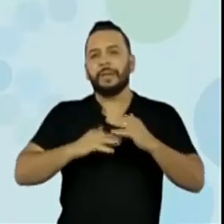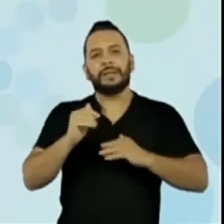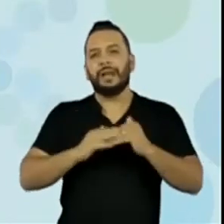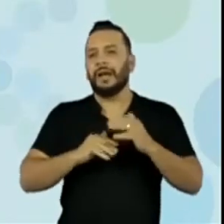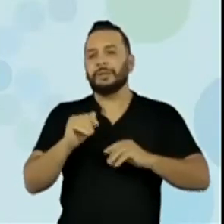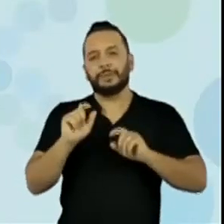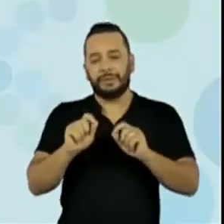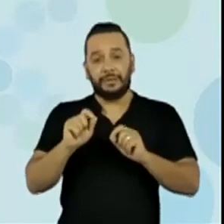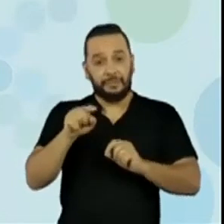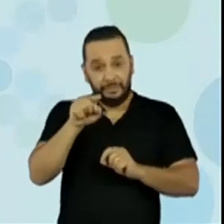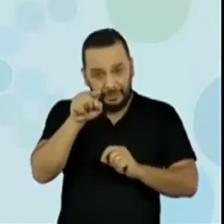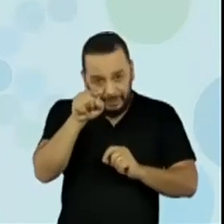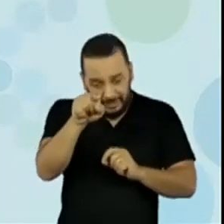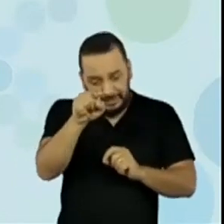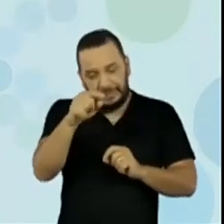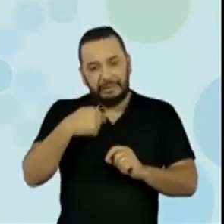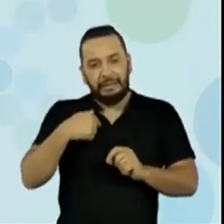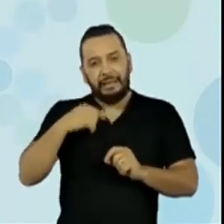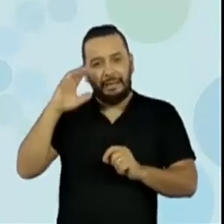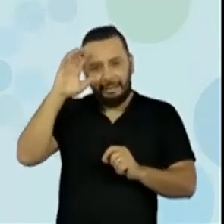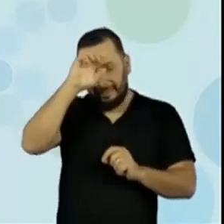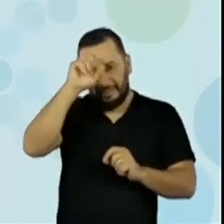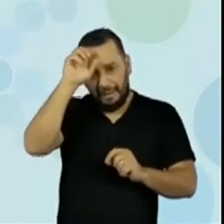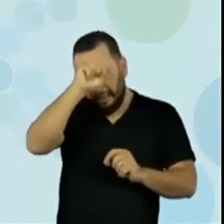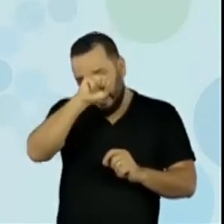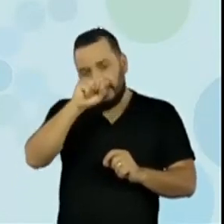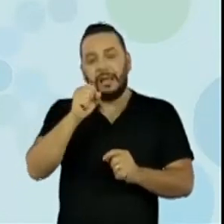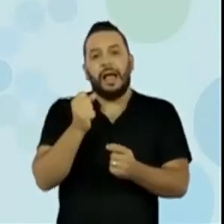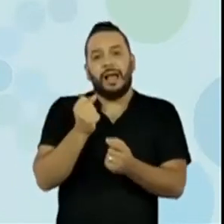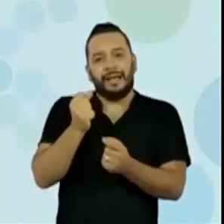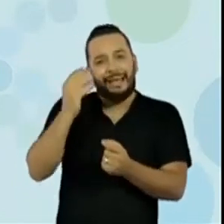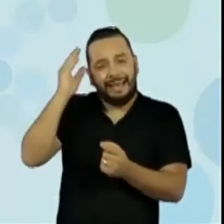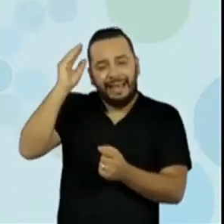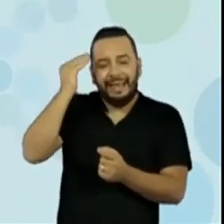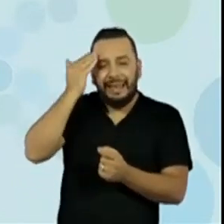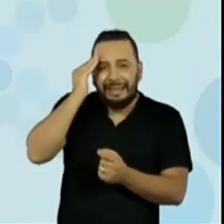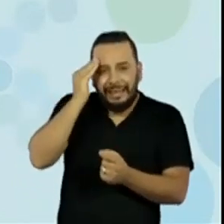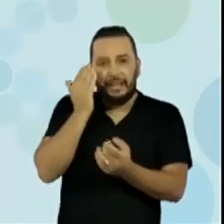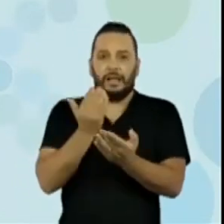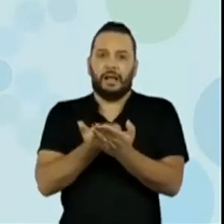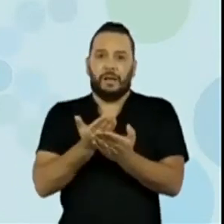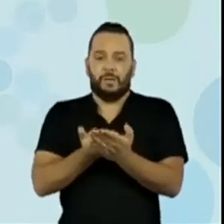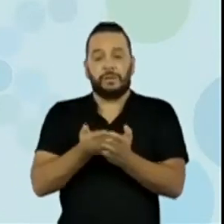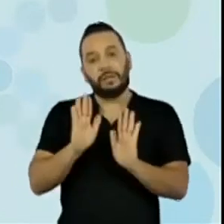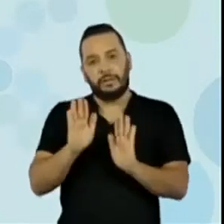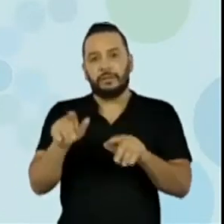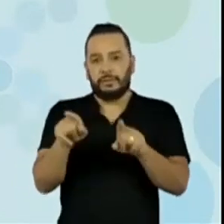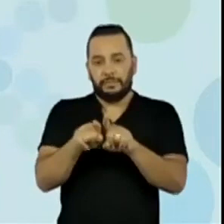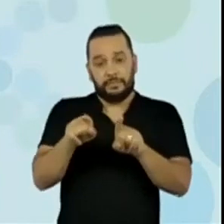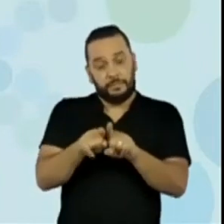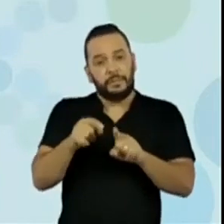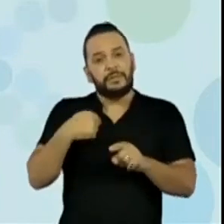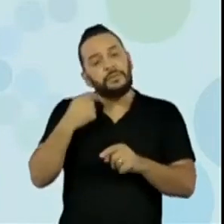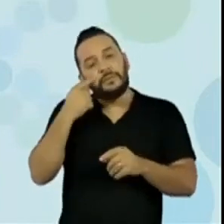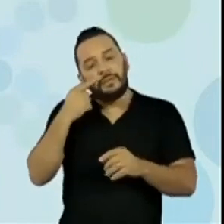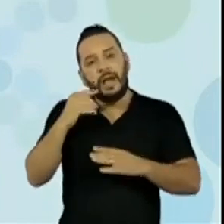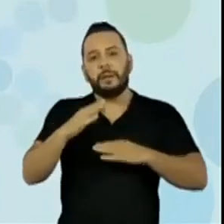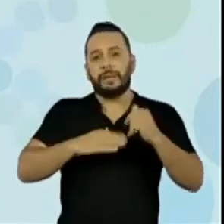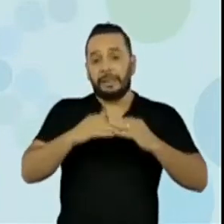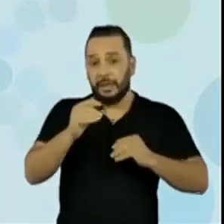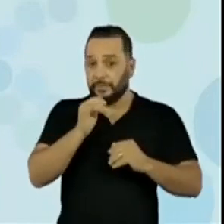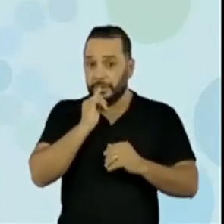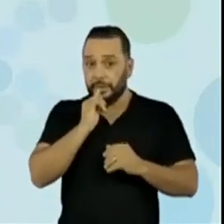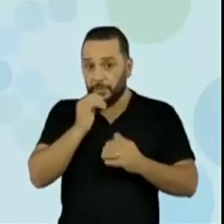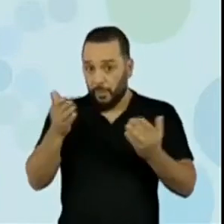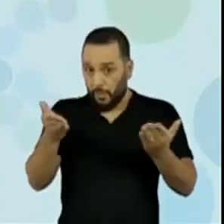aluno compreenda e que ele faça nessa aula. E para isso, é necessário a gente verificar qual é essa habilidade. Então, a